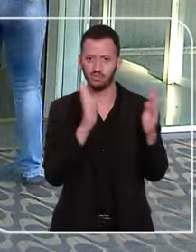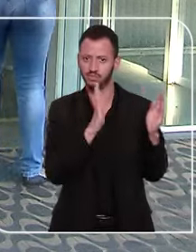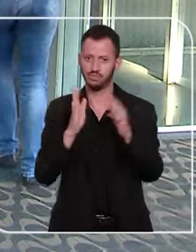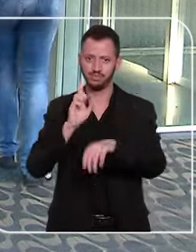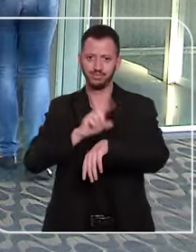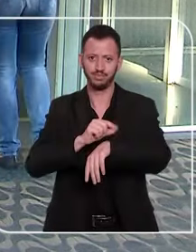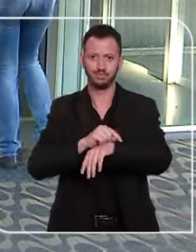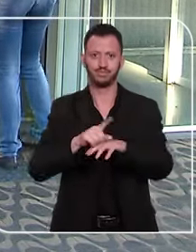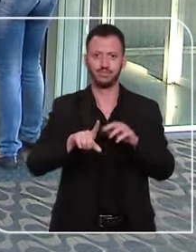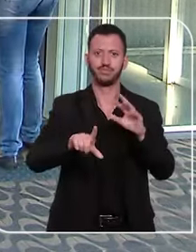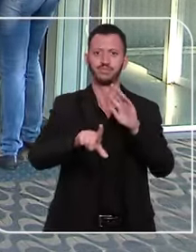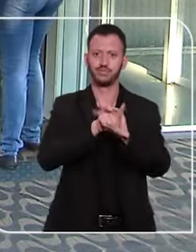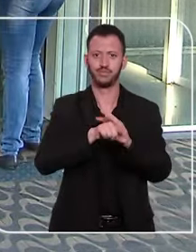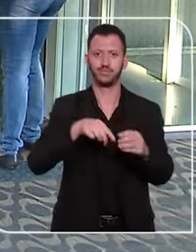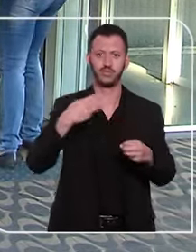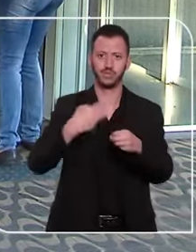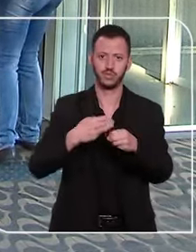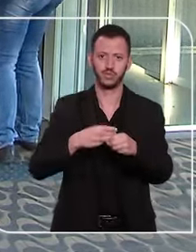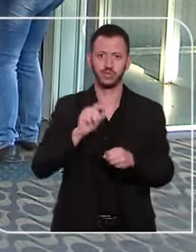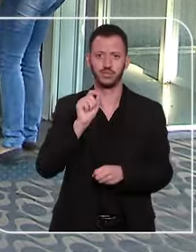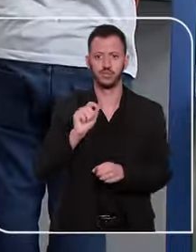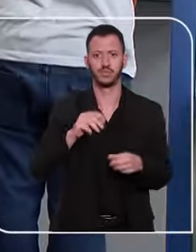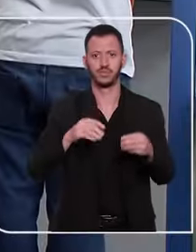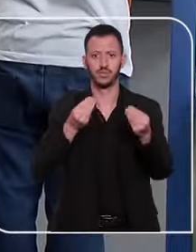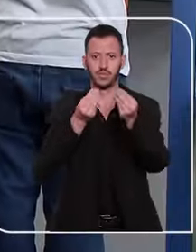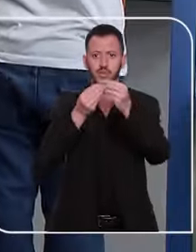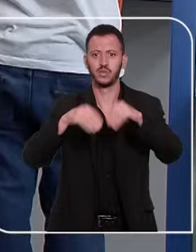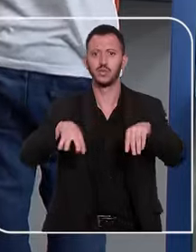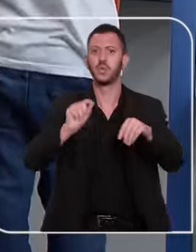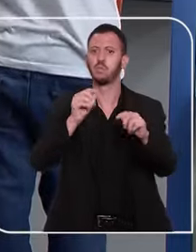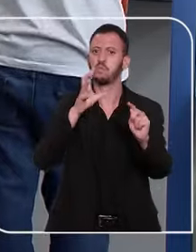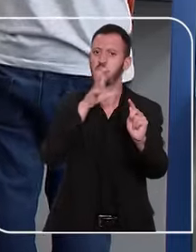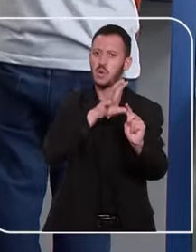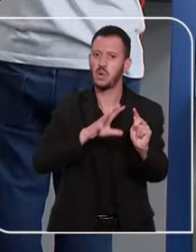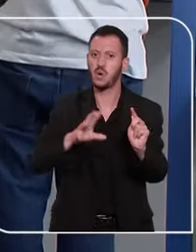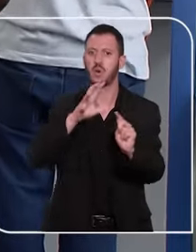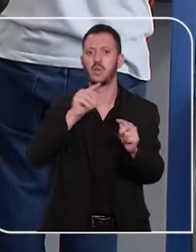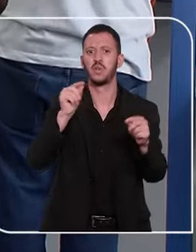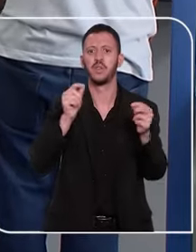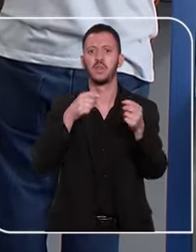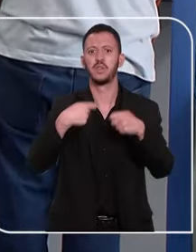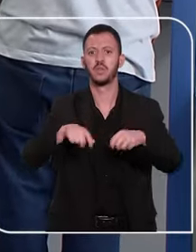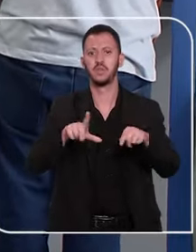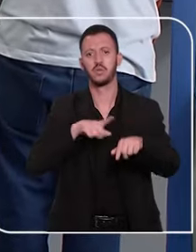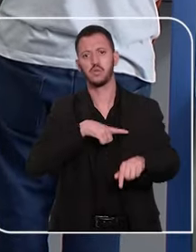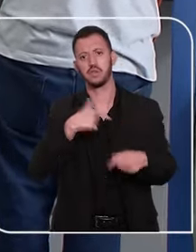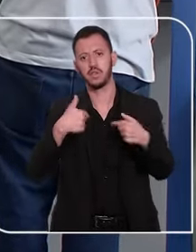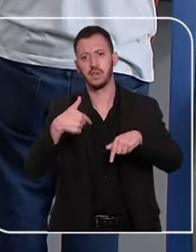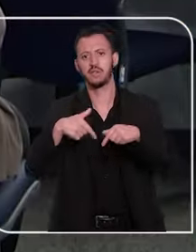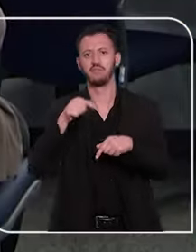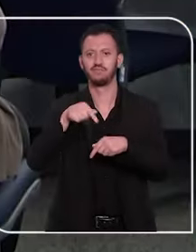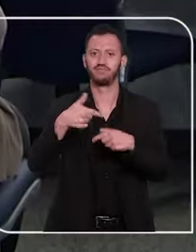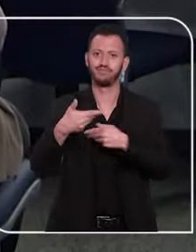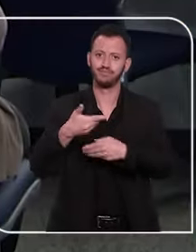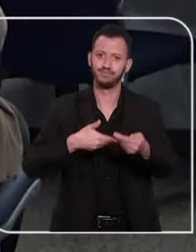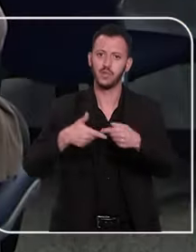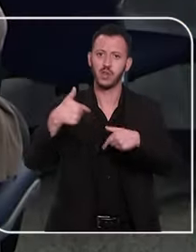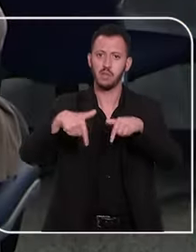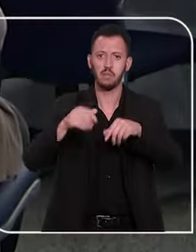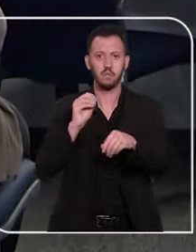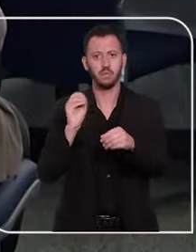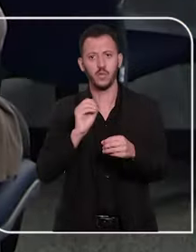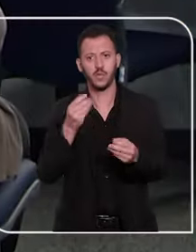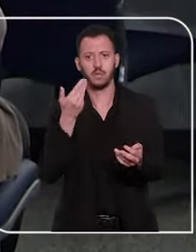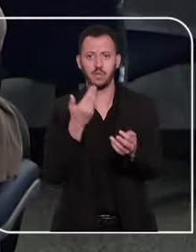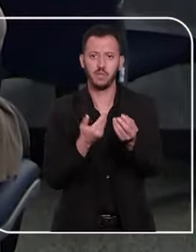observados os prazos previstos em lei municipal configuraria dano moral por defeito na prestação do serviço cujo prejuízo